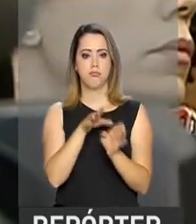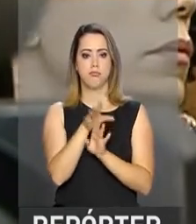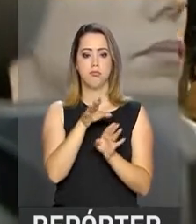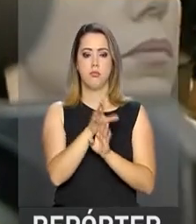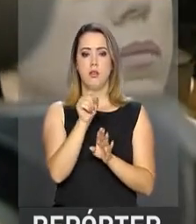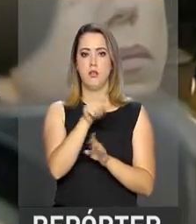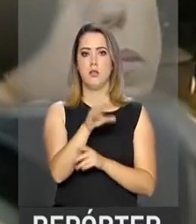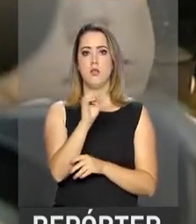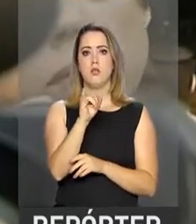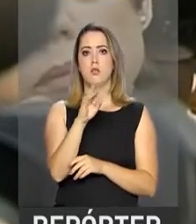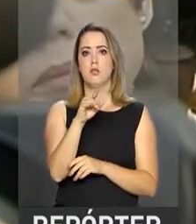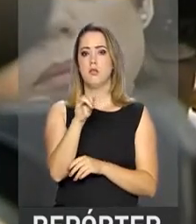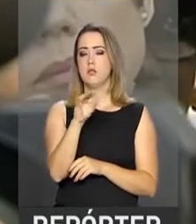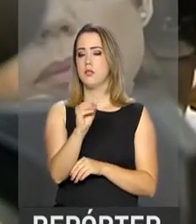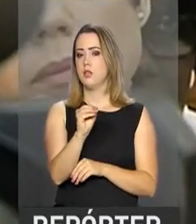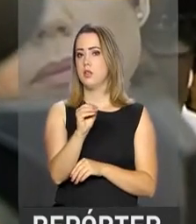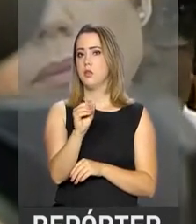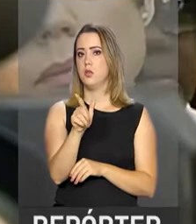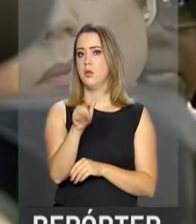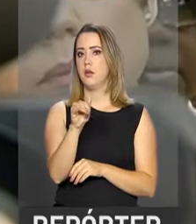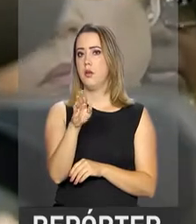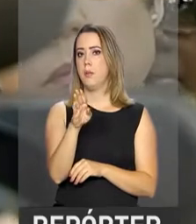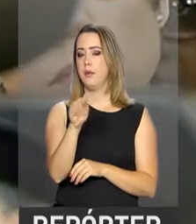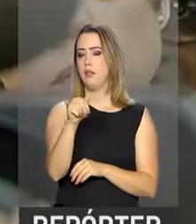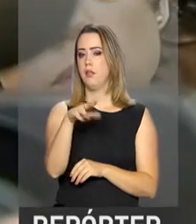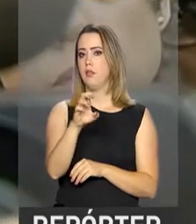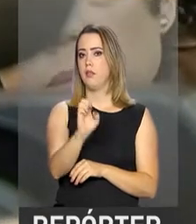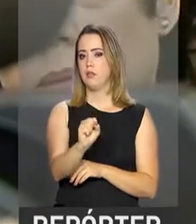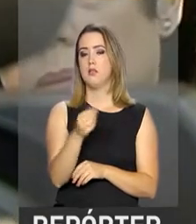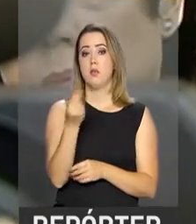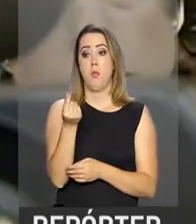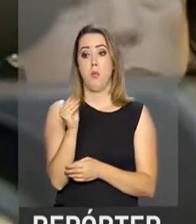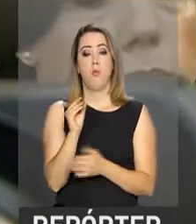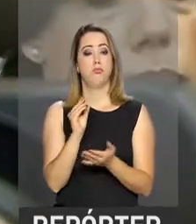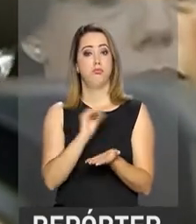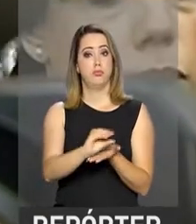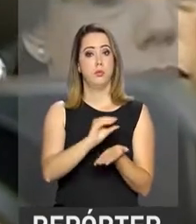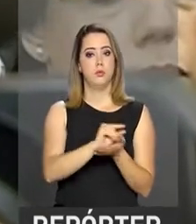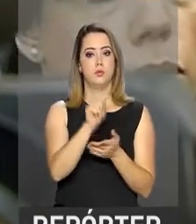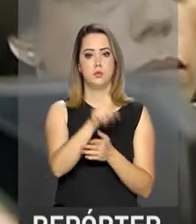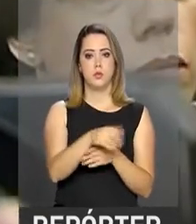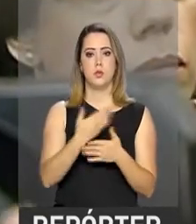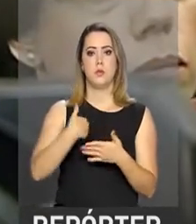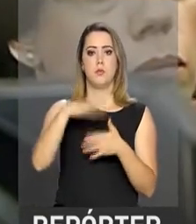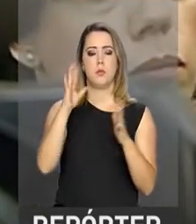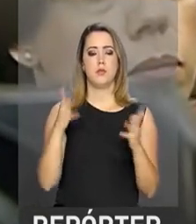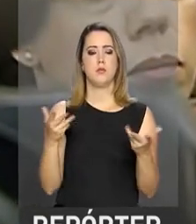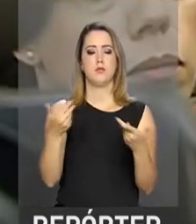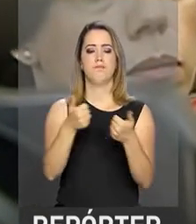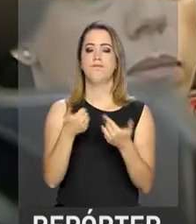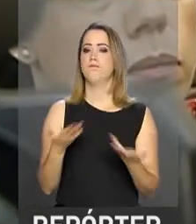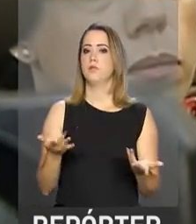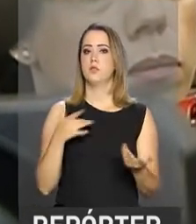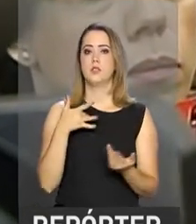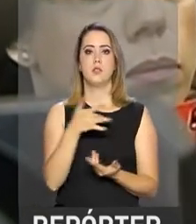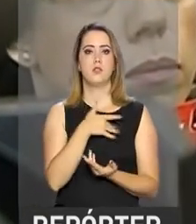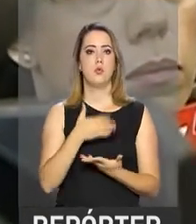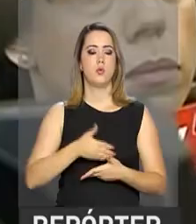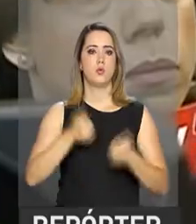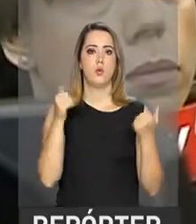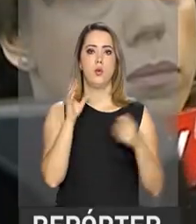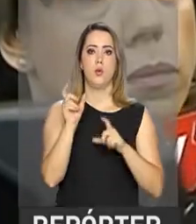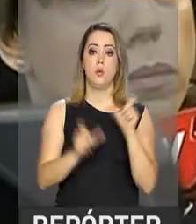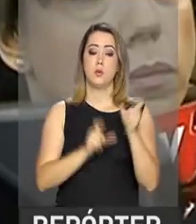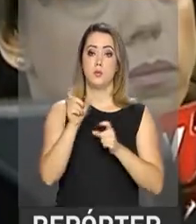sírio libanês e nós em pouco tempo teremos os recursos que aqui estão disponíveis produzindo muito mais saúde para o a